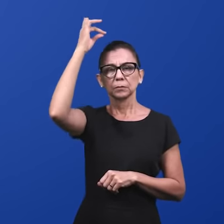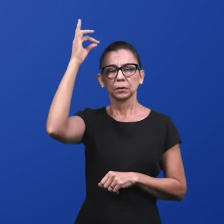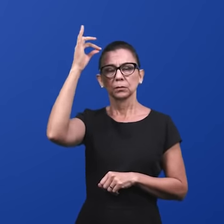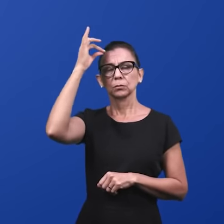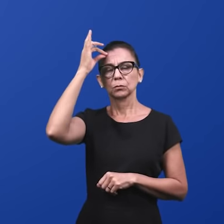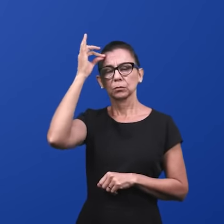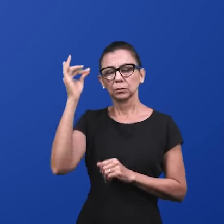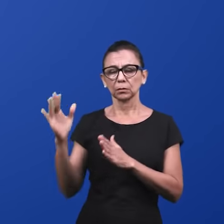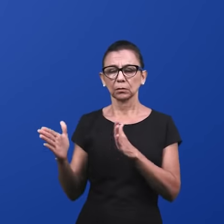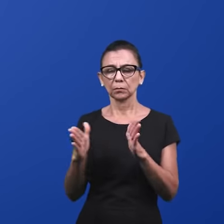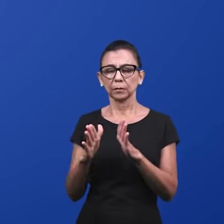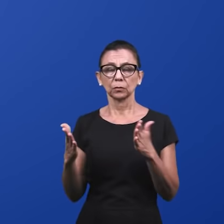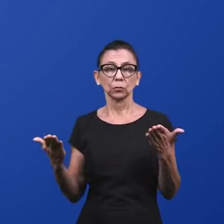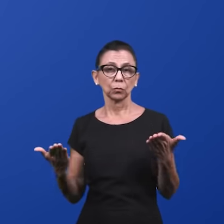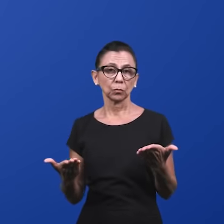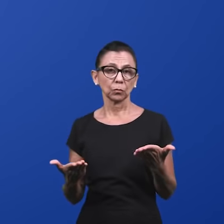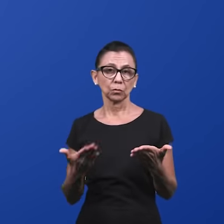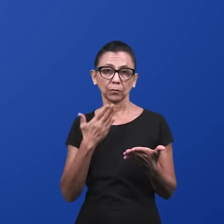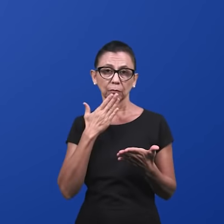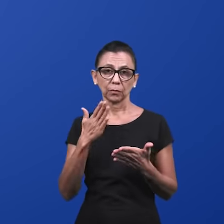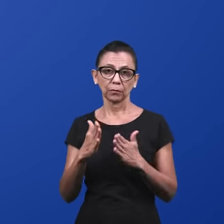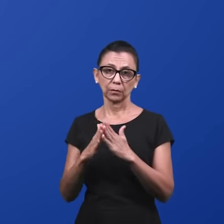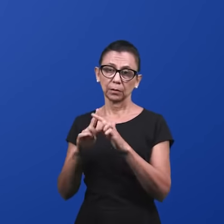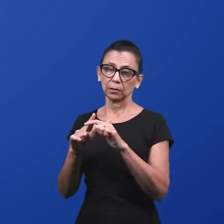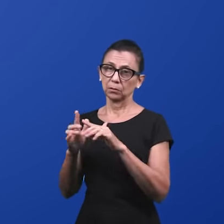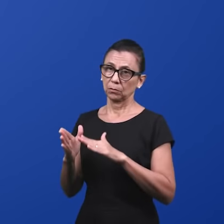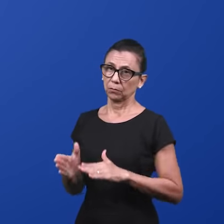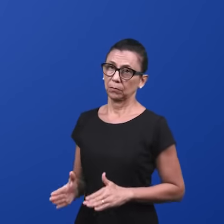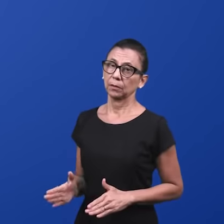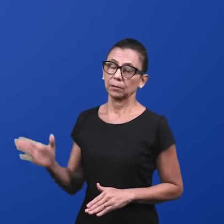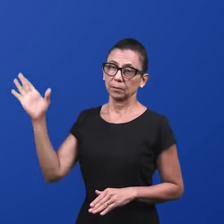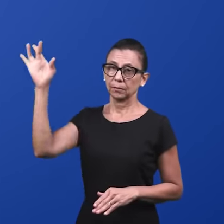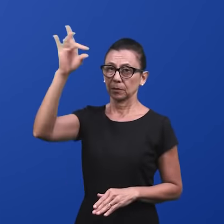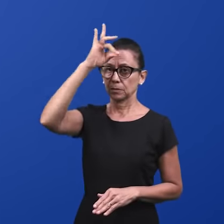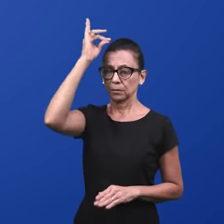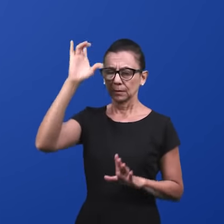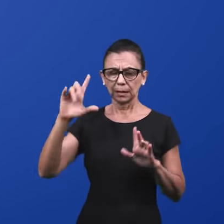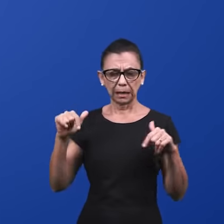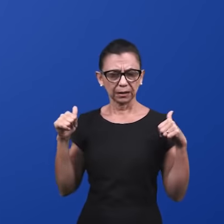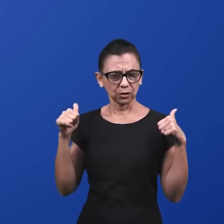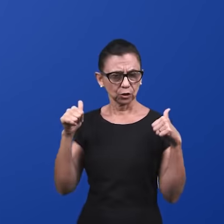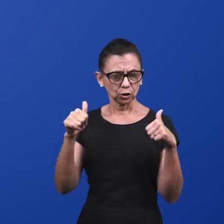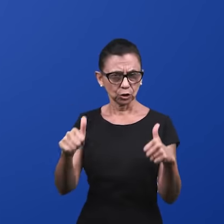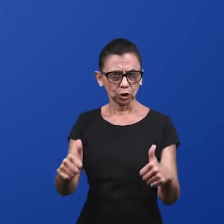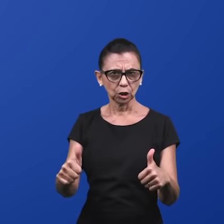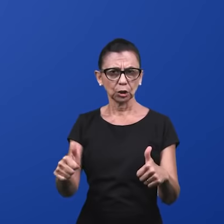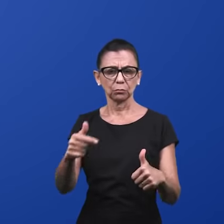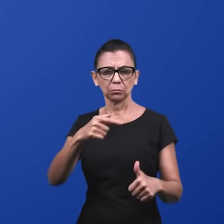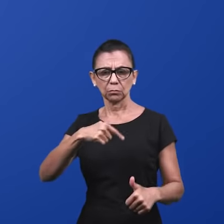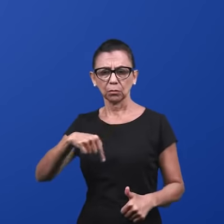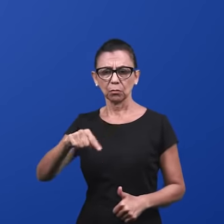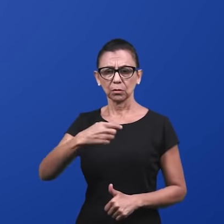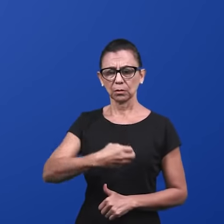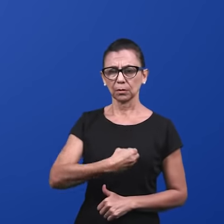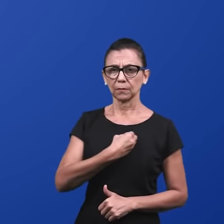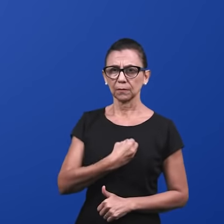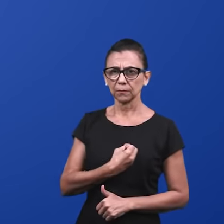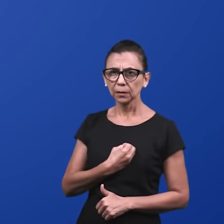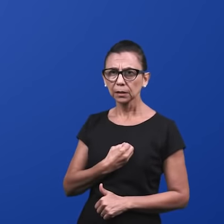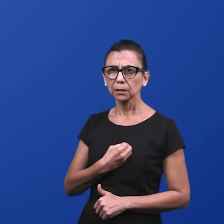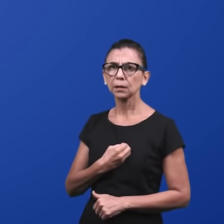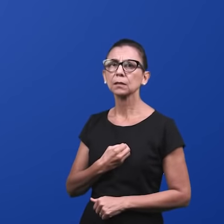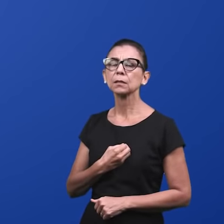à igreja nesse tempo do breve, pois ele tem operado em nossas vidas, nos edificando